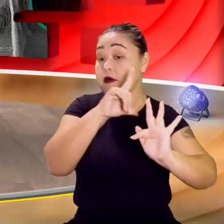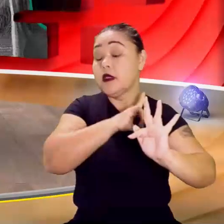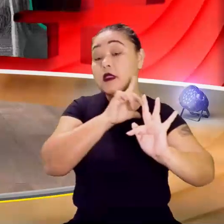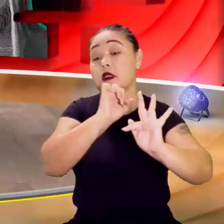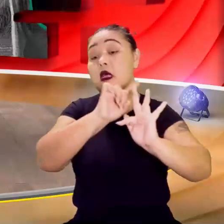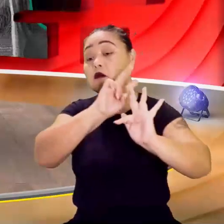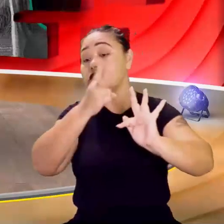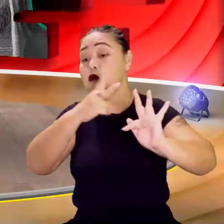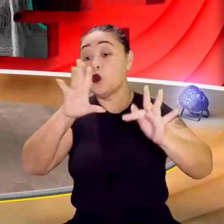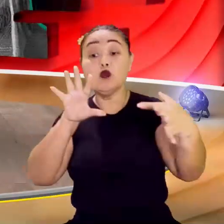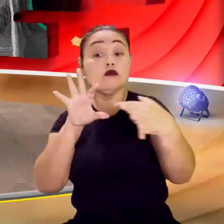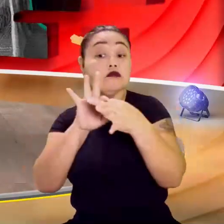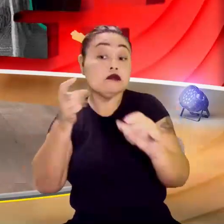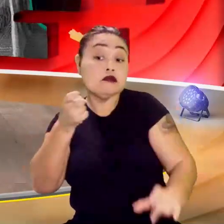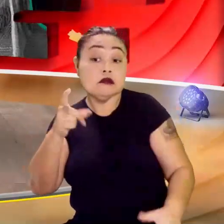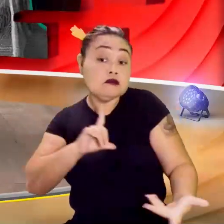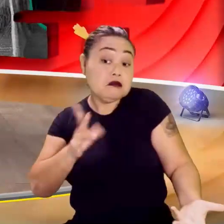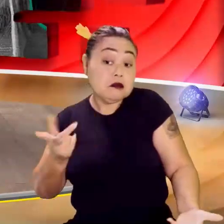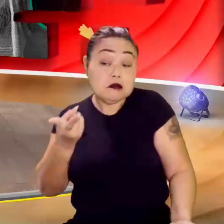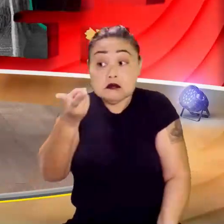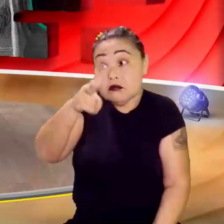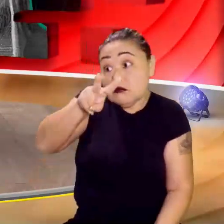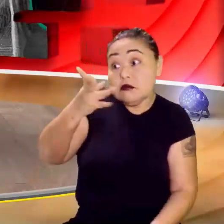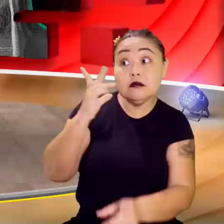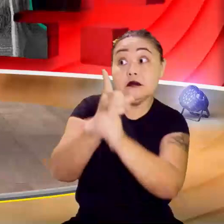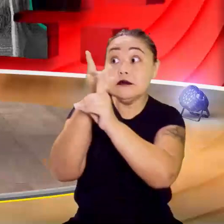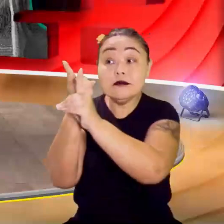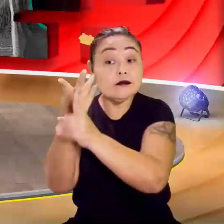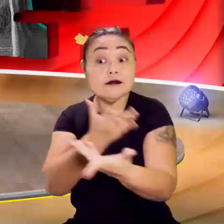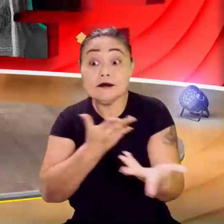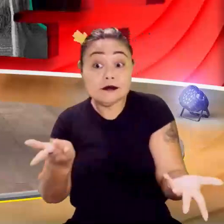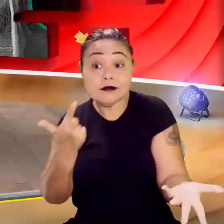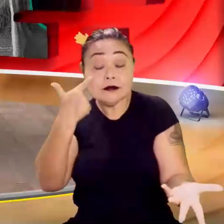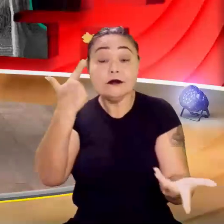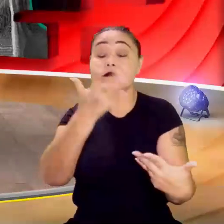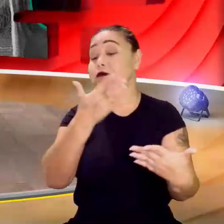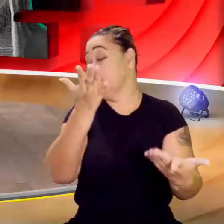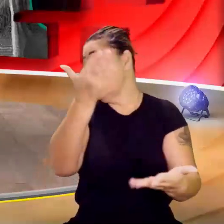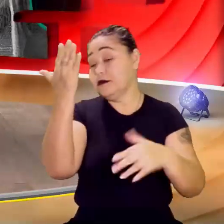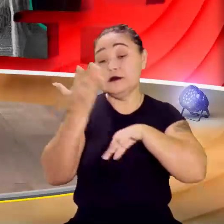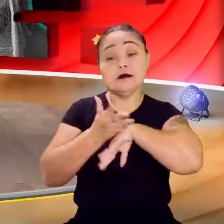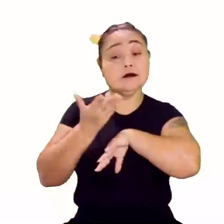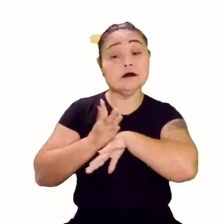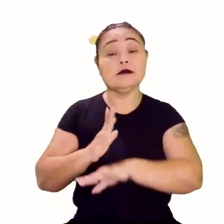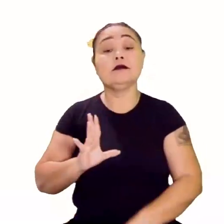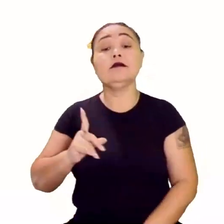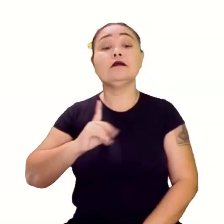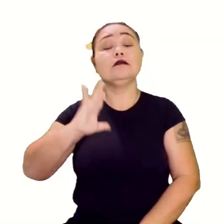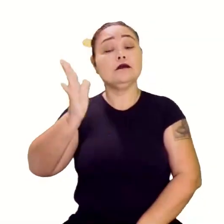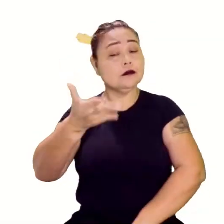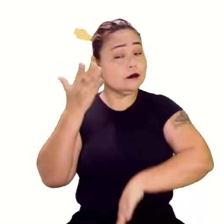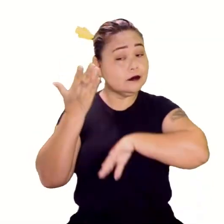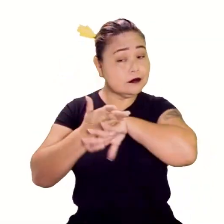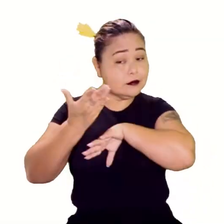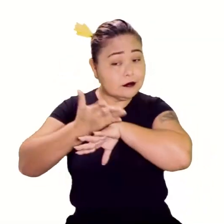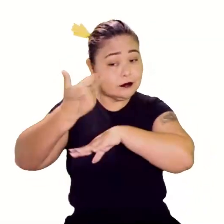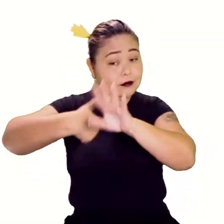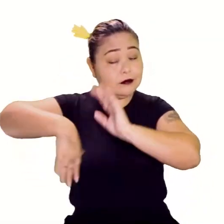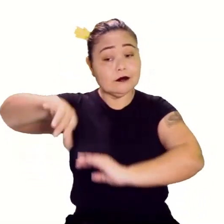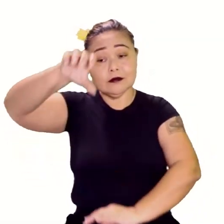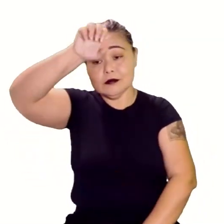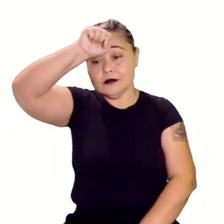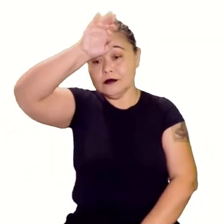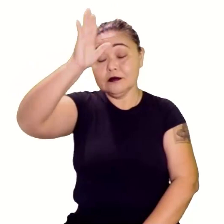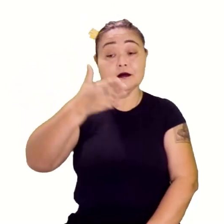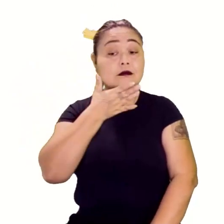ser x. Um depende do outro. É só logaritmo. Então bora praticar. Bora brincar. Olha lá então, é praticando que se aprende melhor.